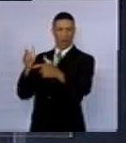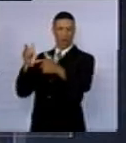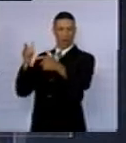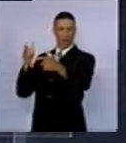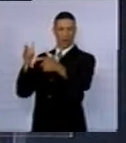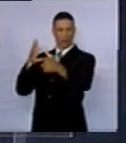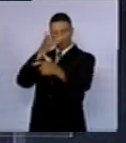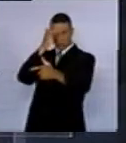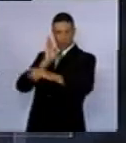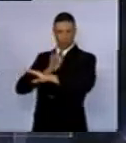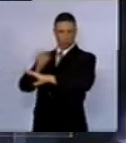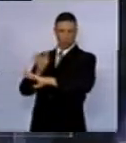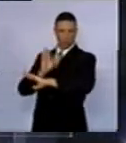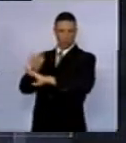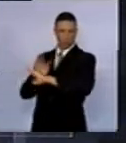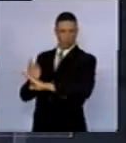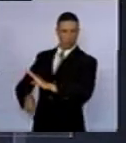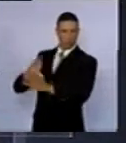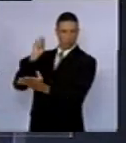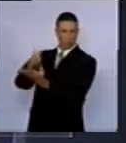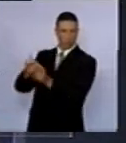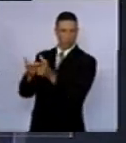número de assinantes.